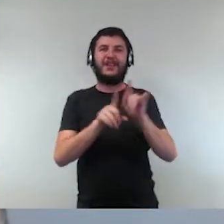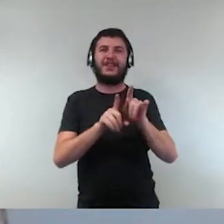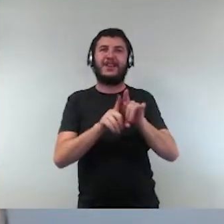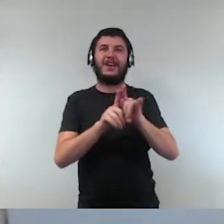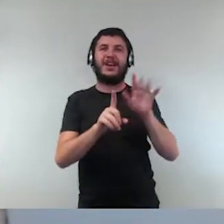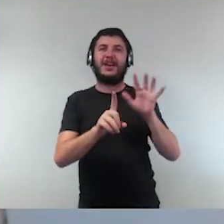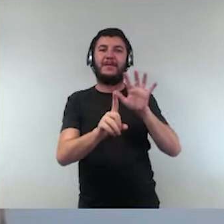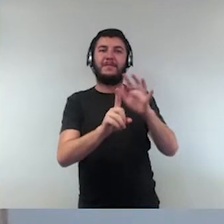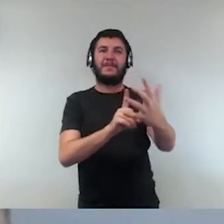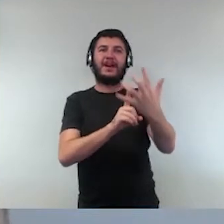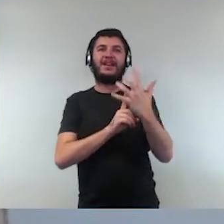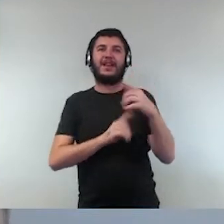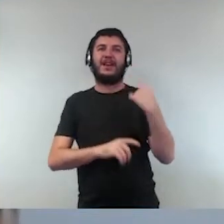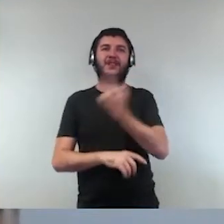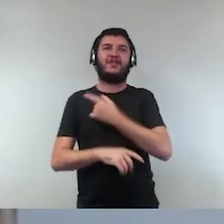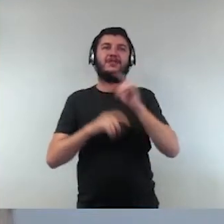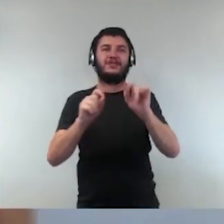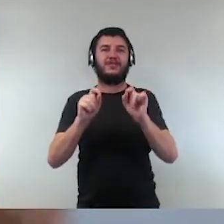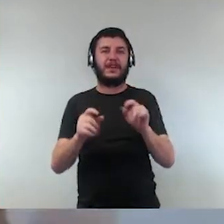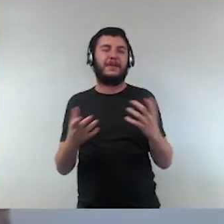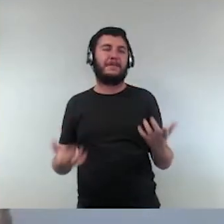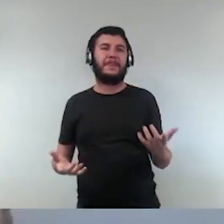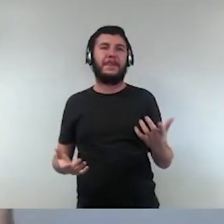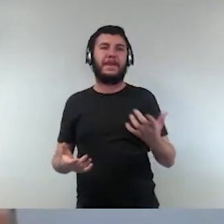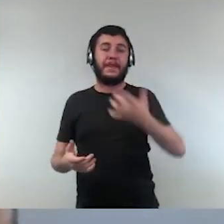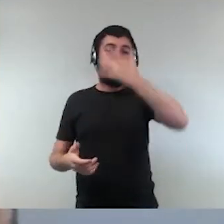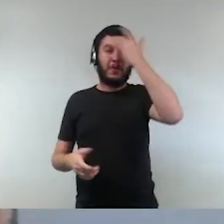diversos cosmos, né? Como indivíduos, como